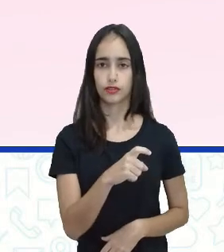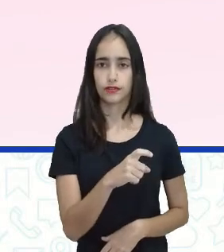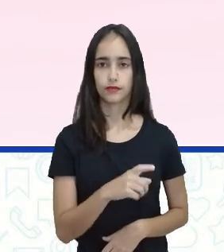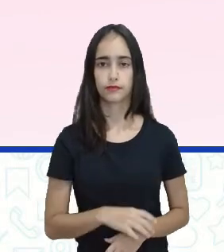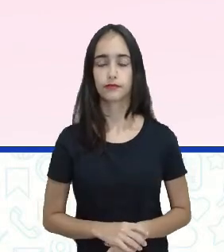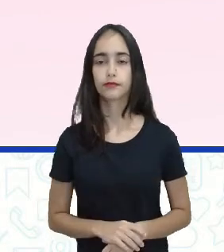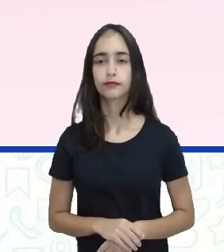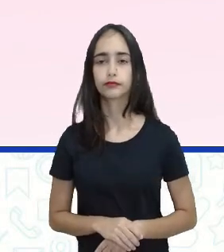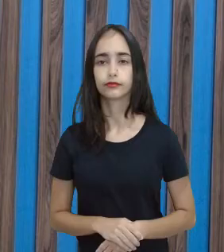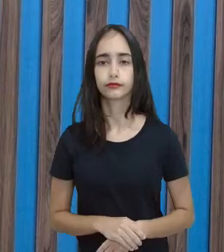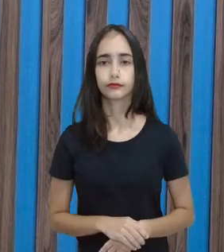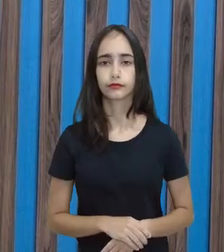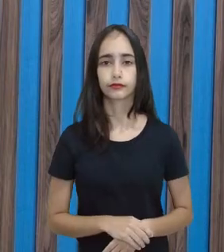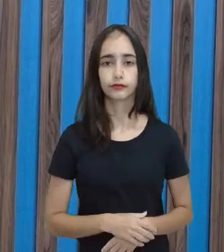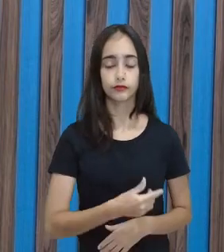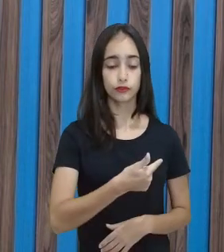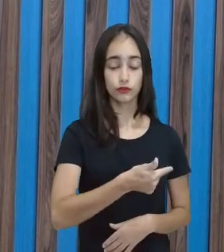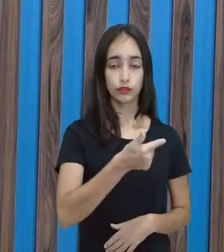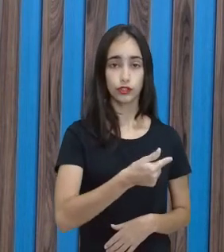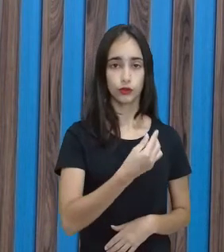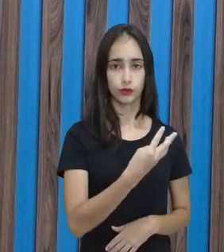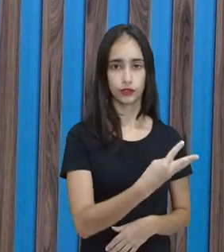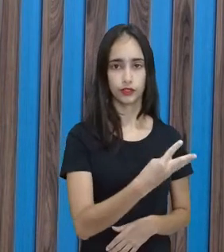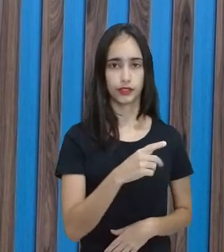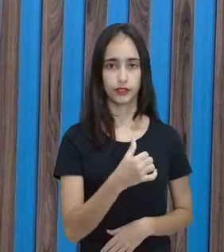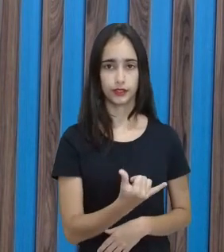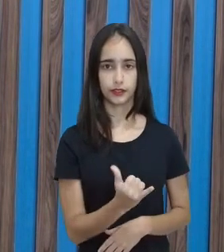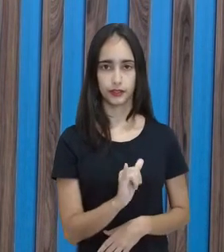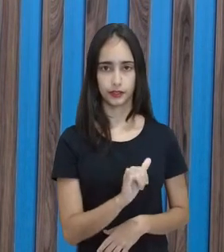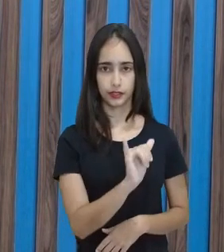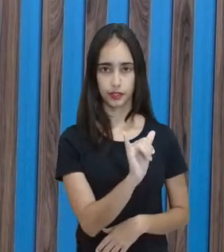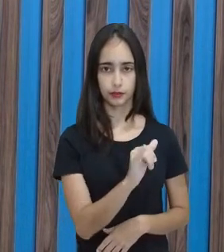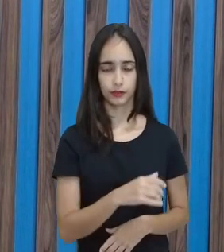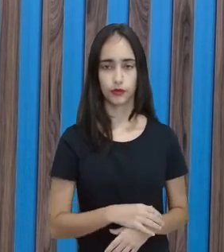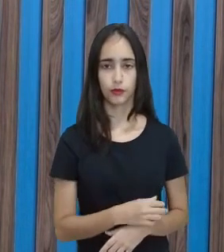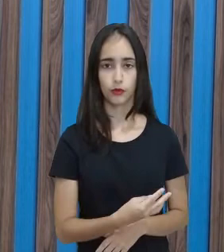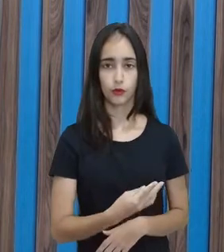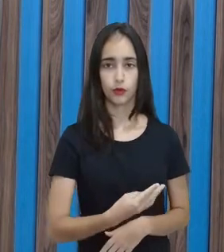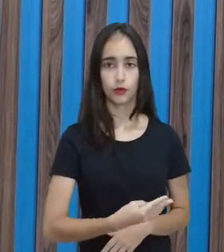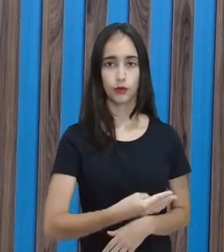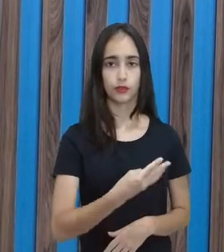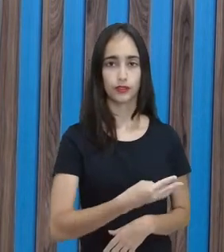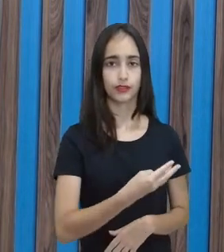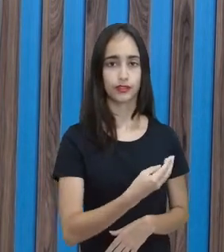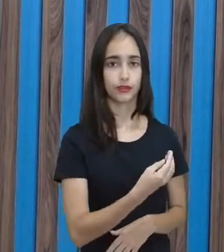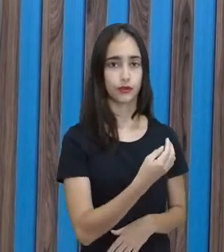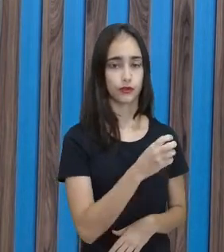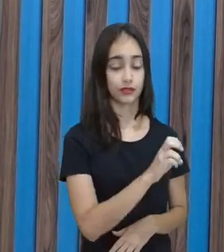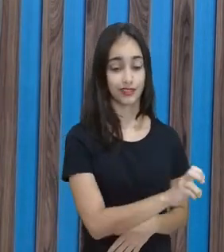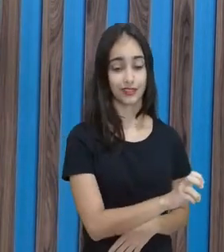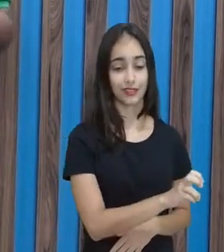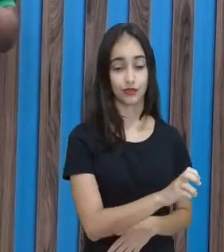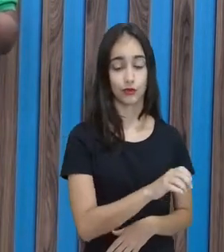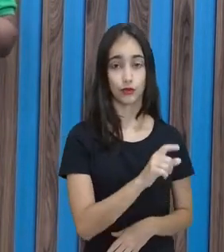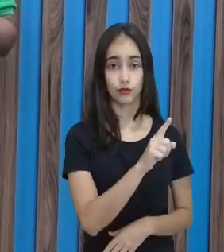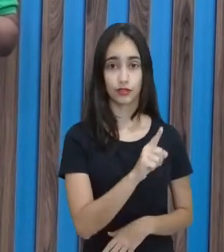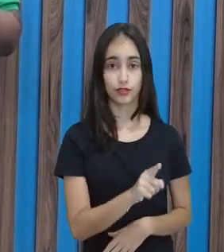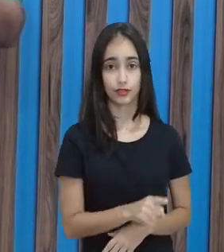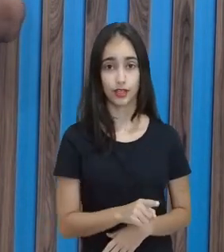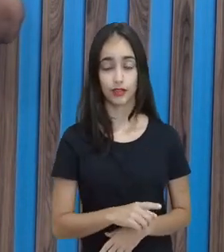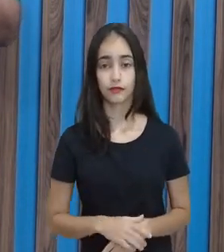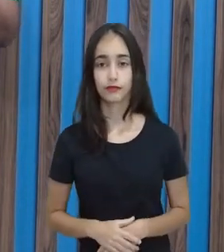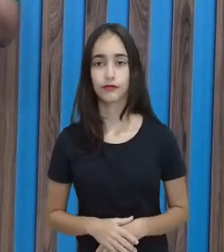2x, o segundo herdeiro, 3y, o quarto herdeiro, 5z, tudo igual a